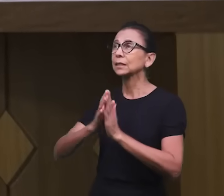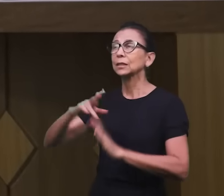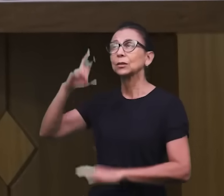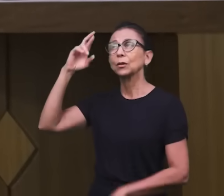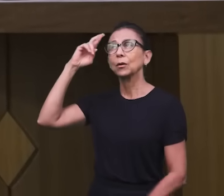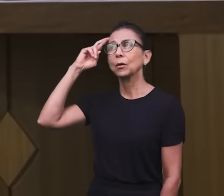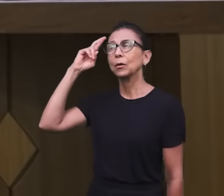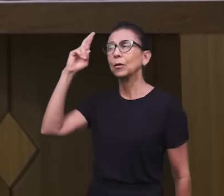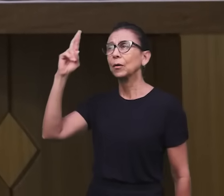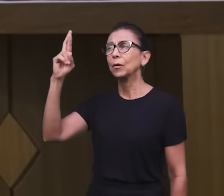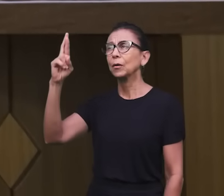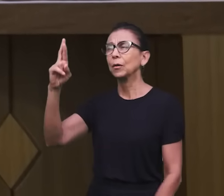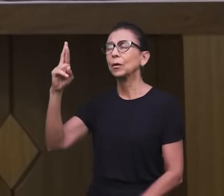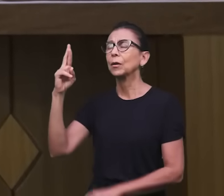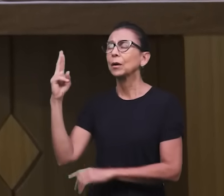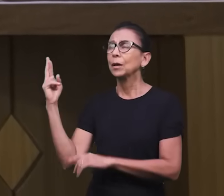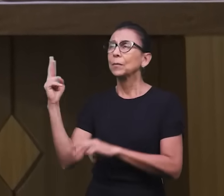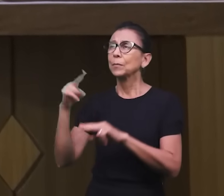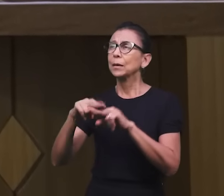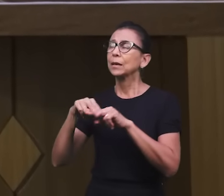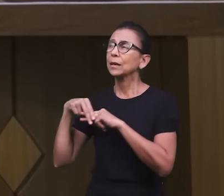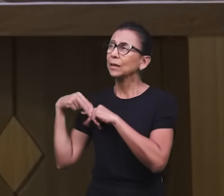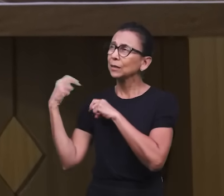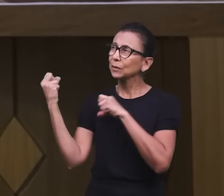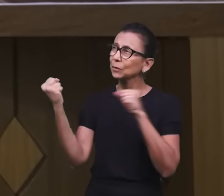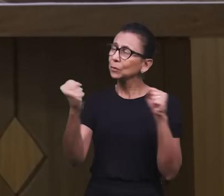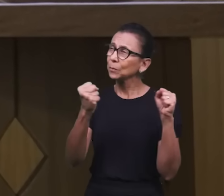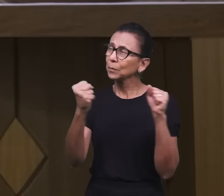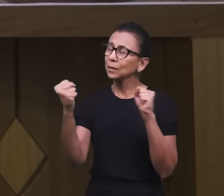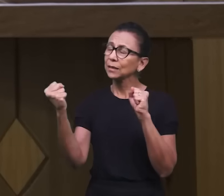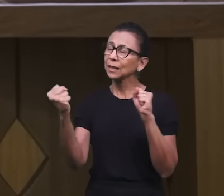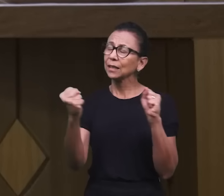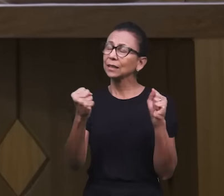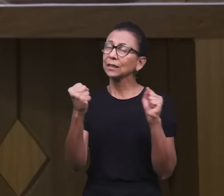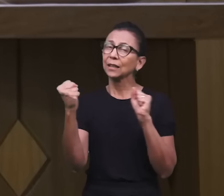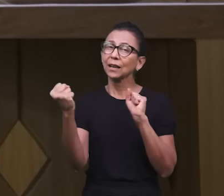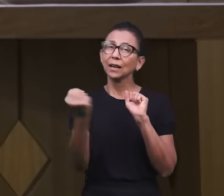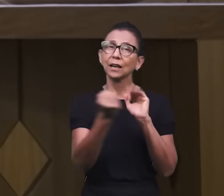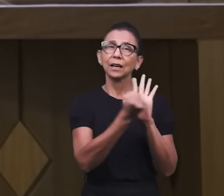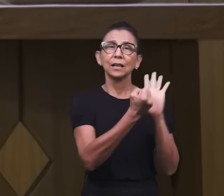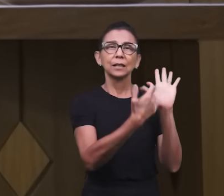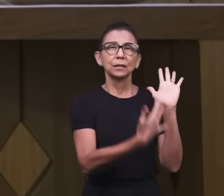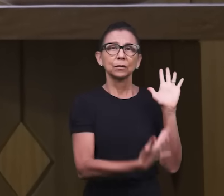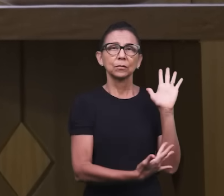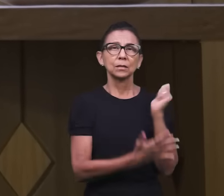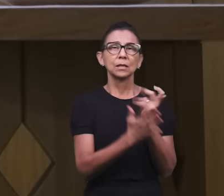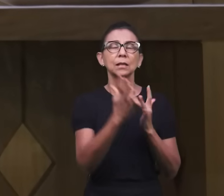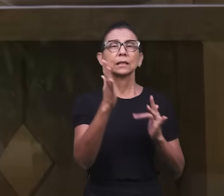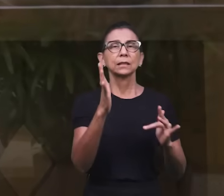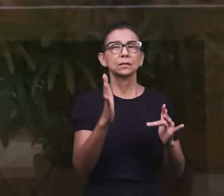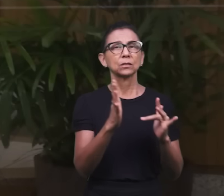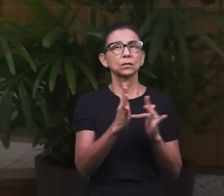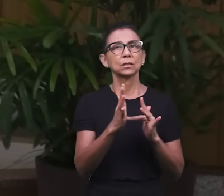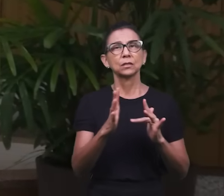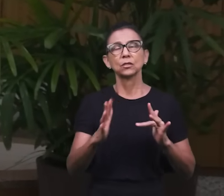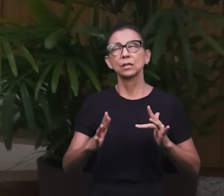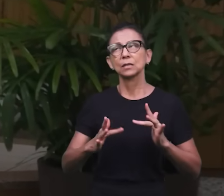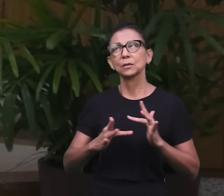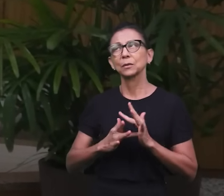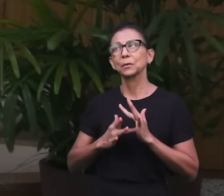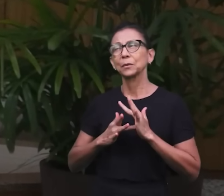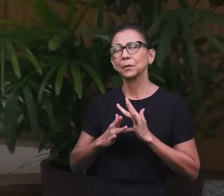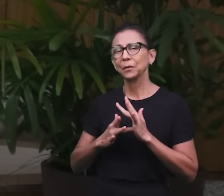Clamamos a Ti, Senhor, pelo poder que há no